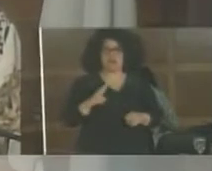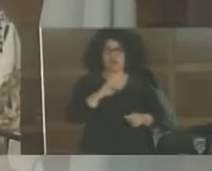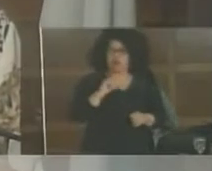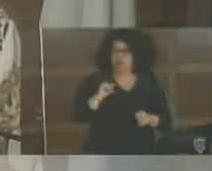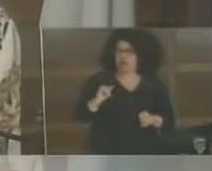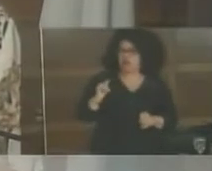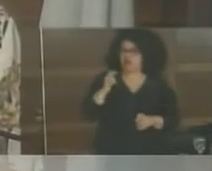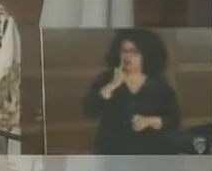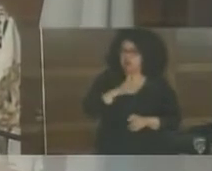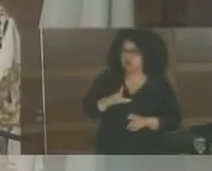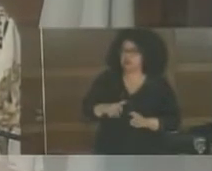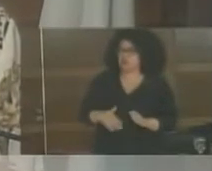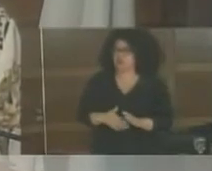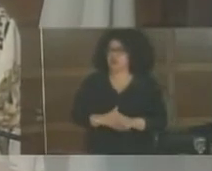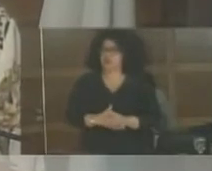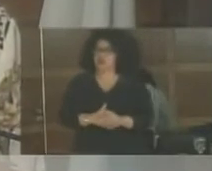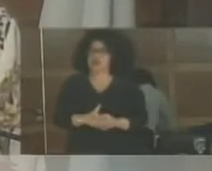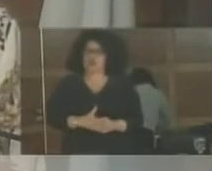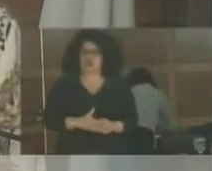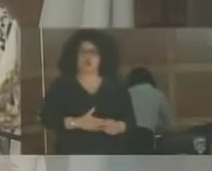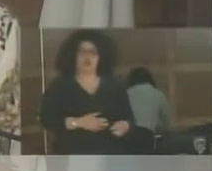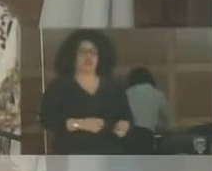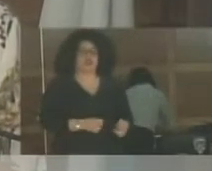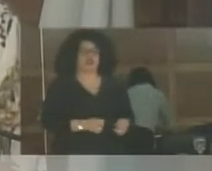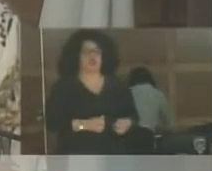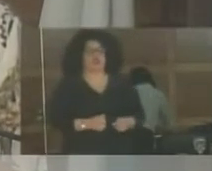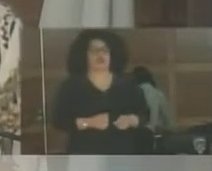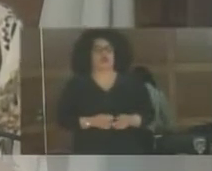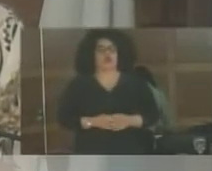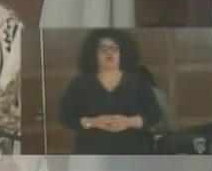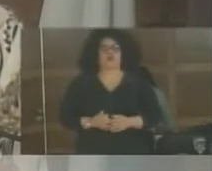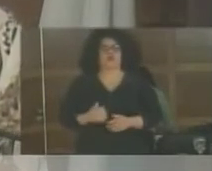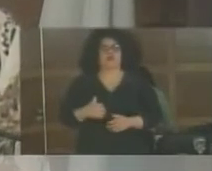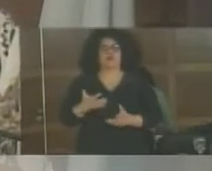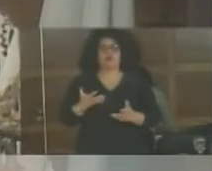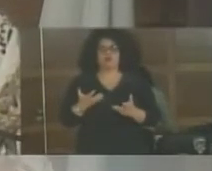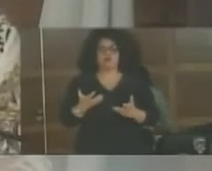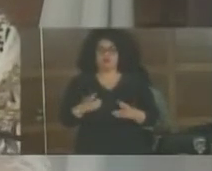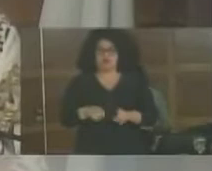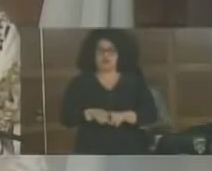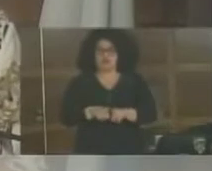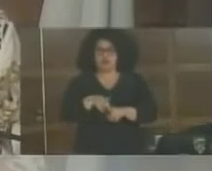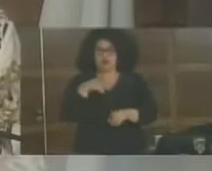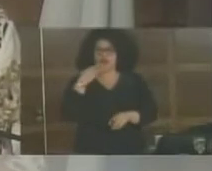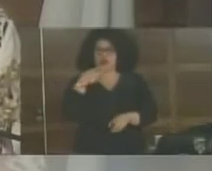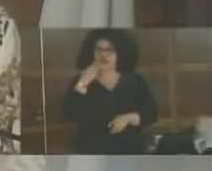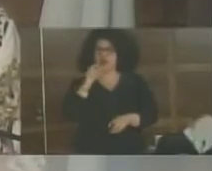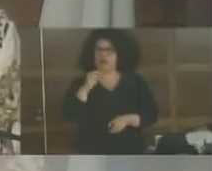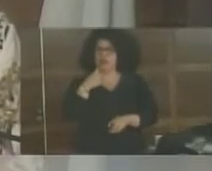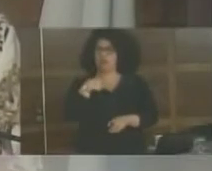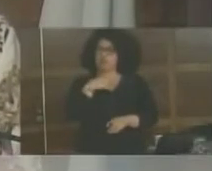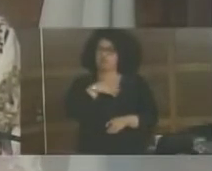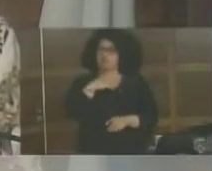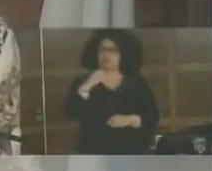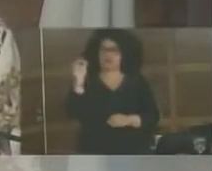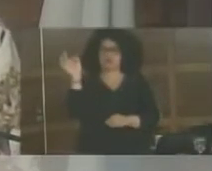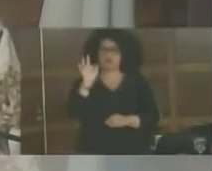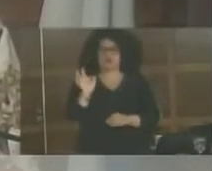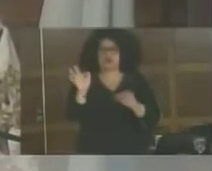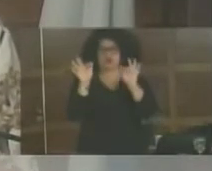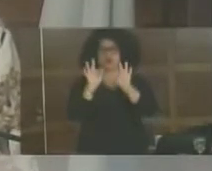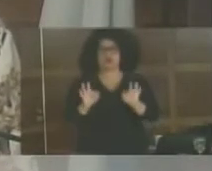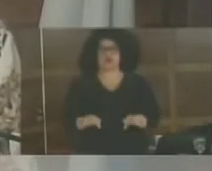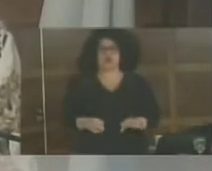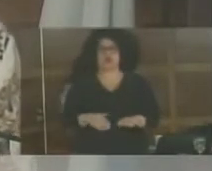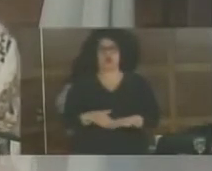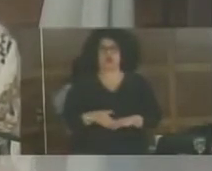né? Também dizer que eu estou muito feliz. Estou vendo ali o veterinário